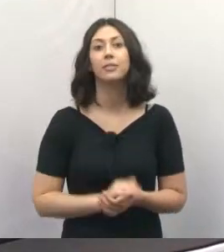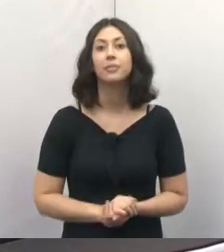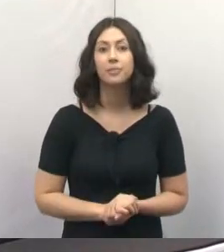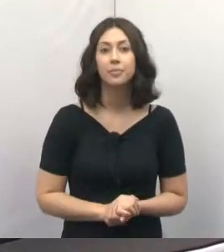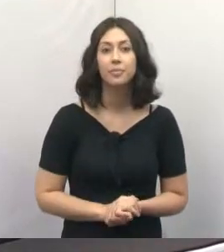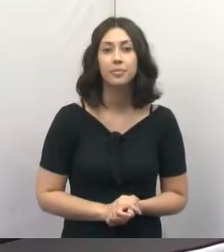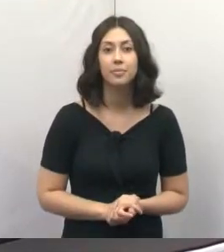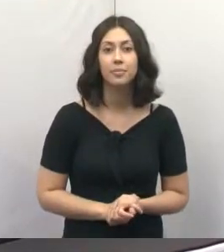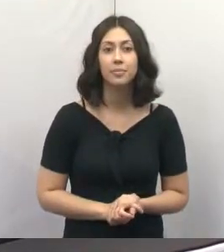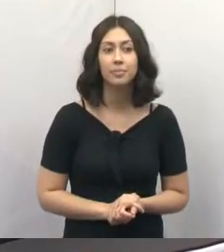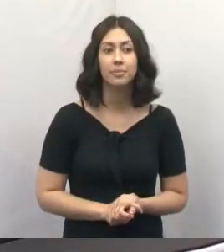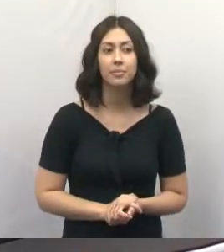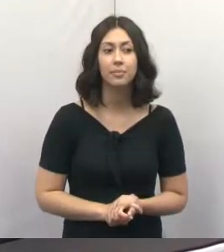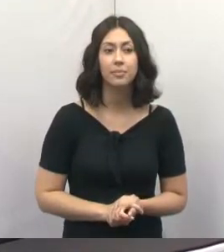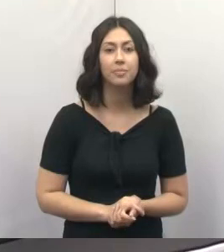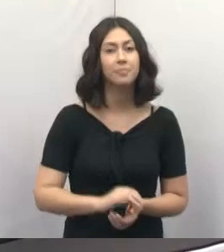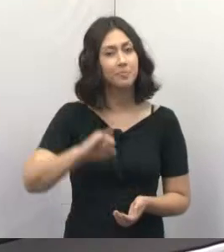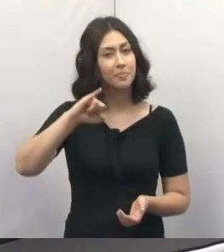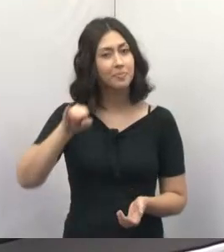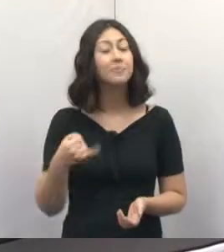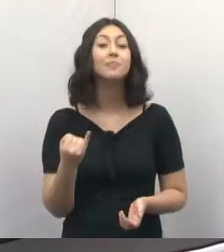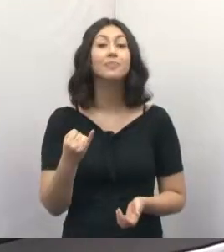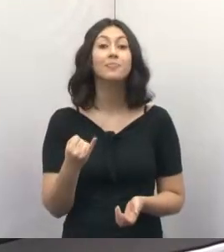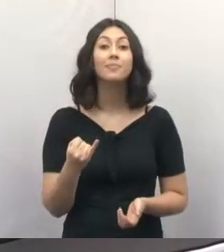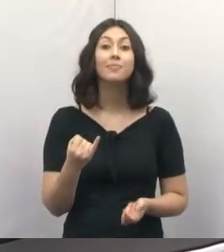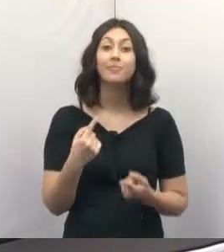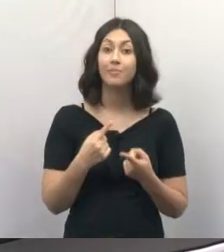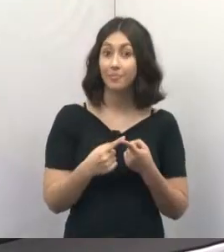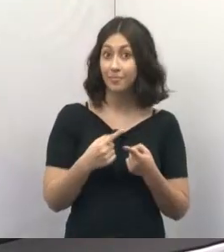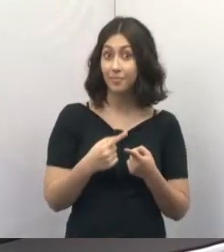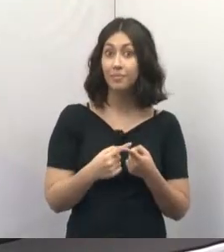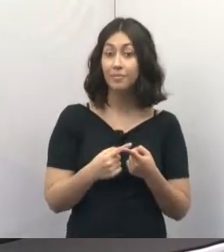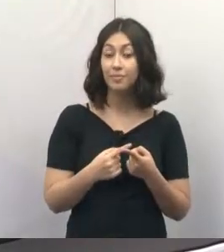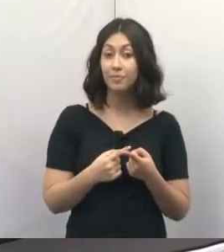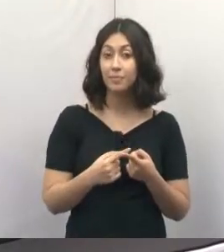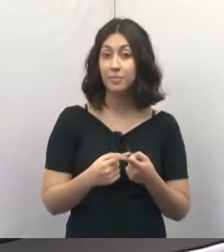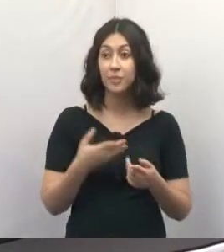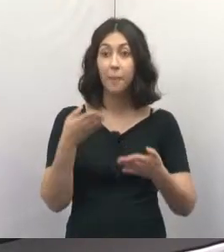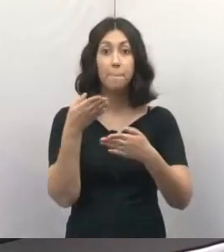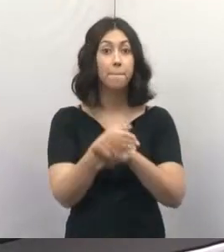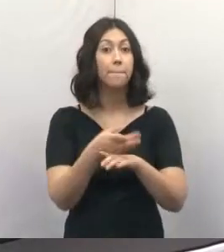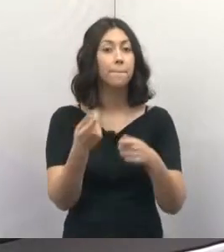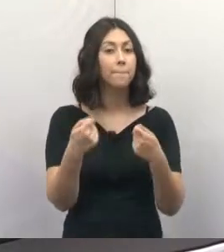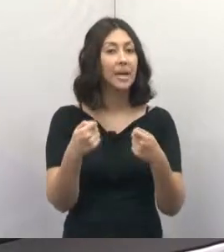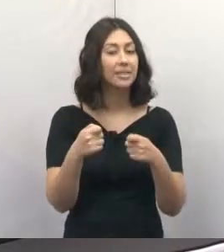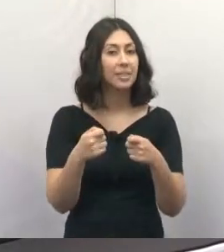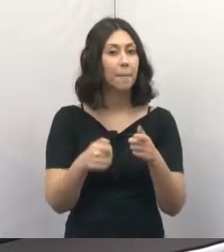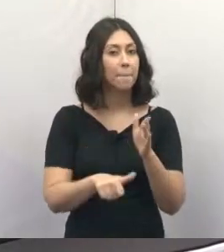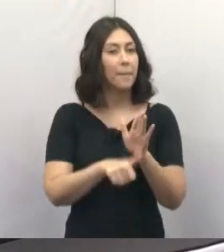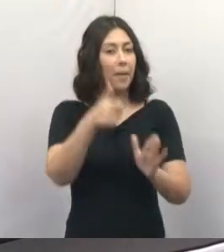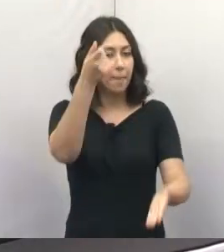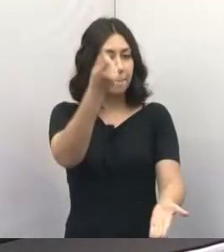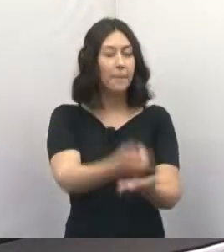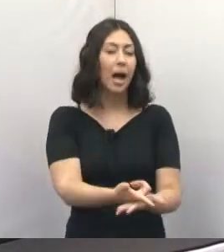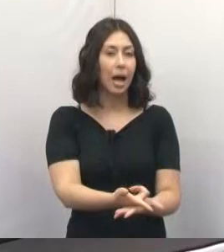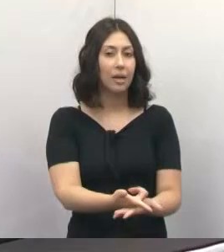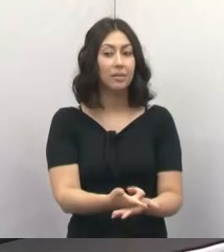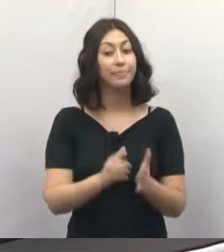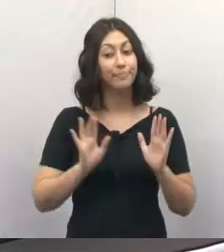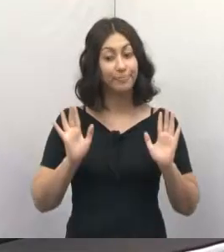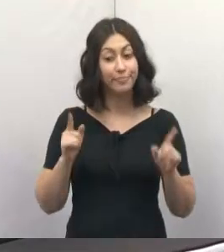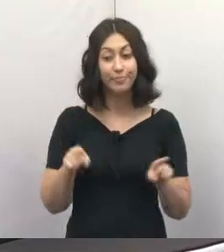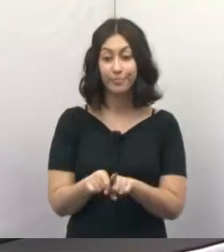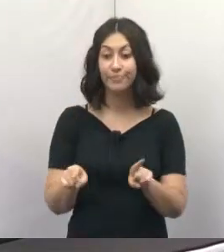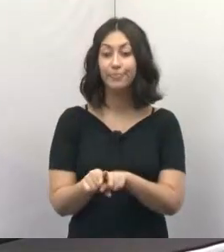13º. Aproveite a oportunidade, porque para fazer o Refis precisa dar uma entrada. Então, olha como isso